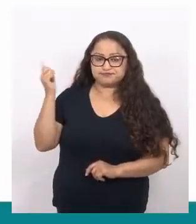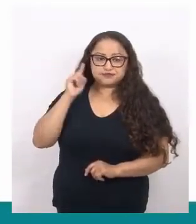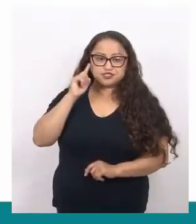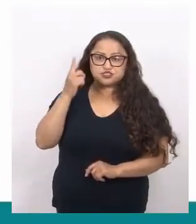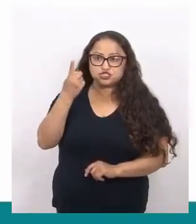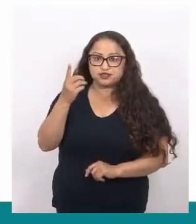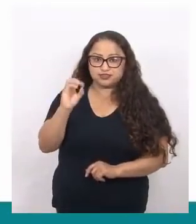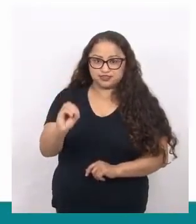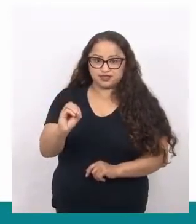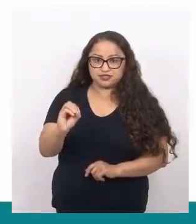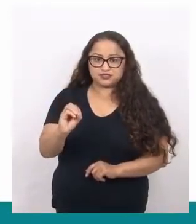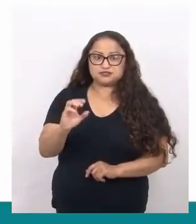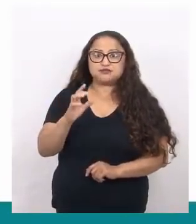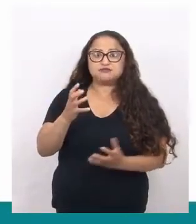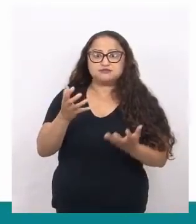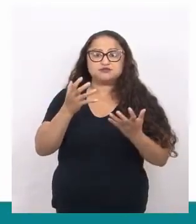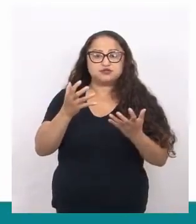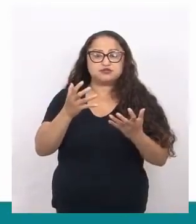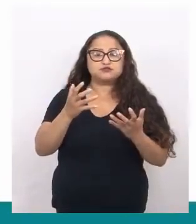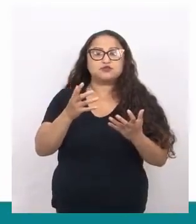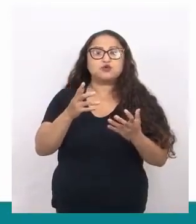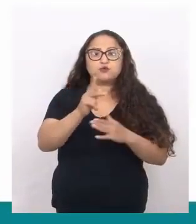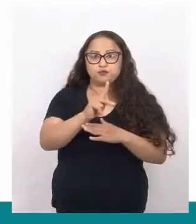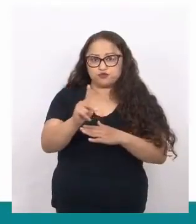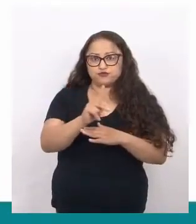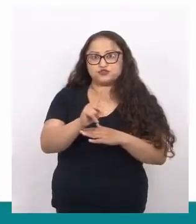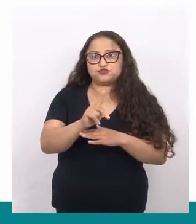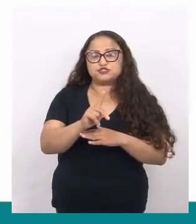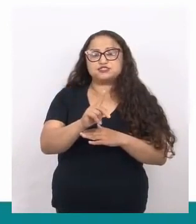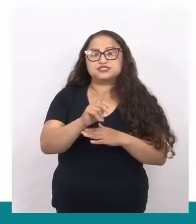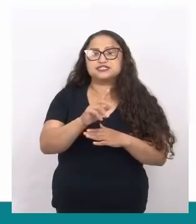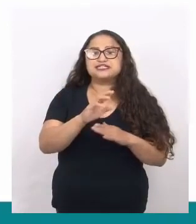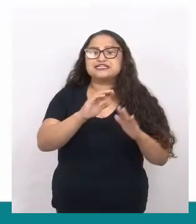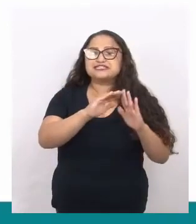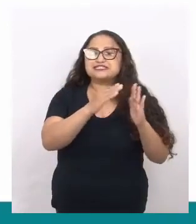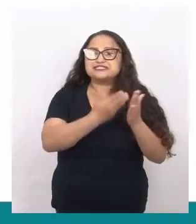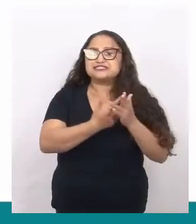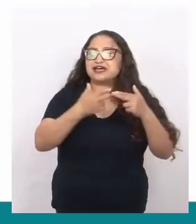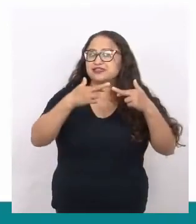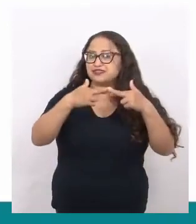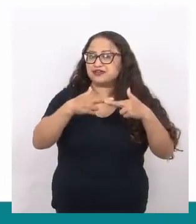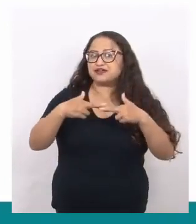começa a manifestação de interesse dos estáveis, dos professores estáveis,